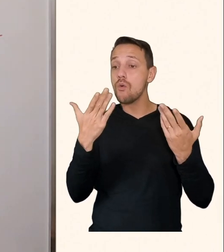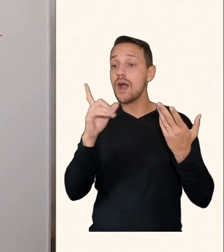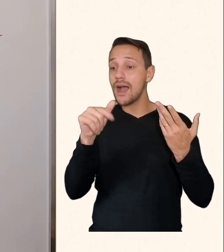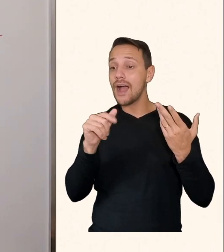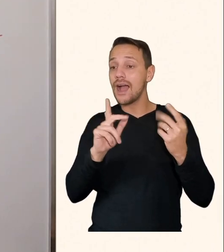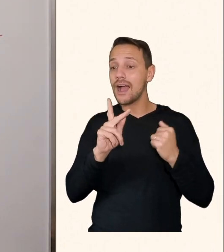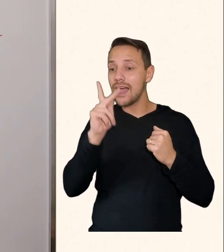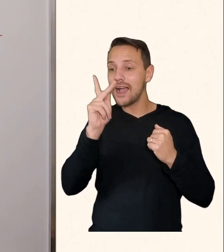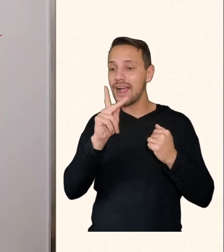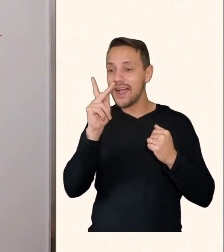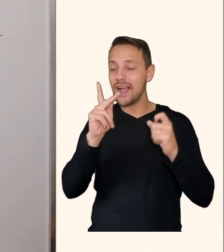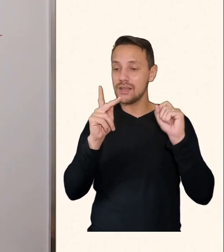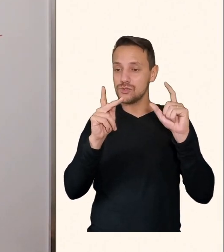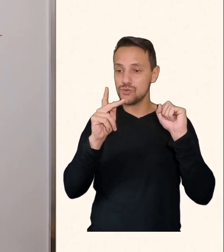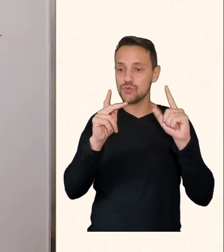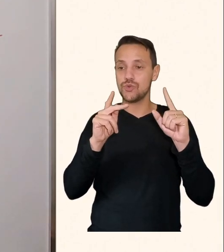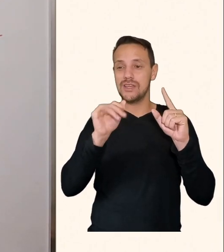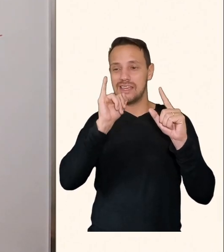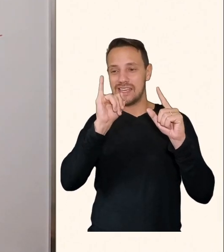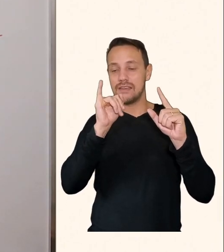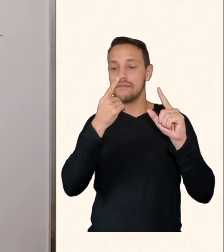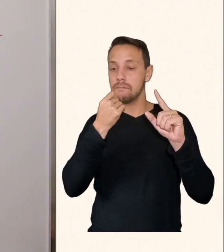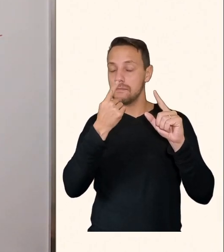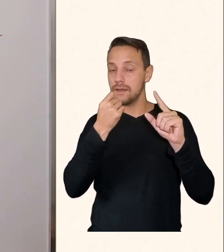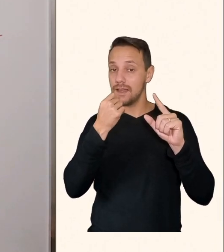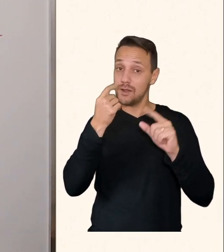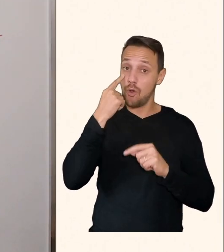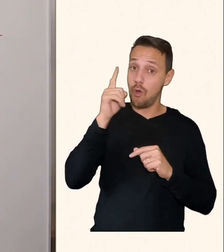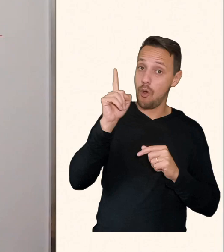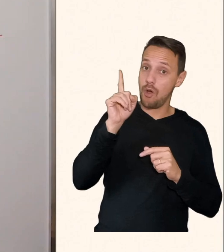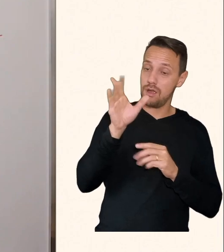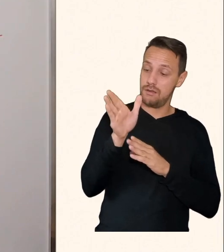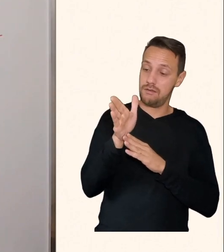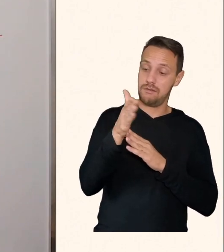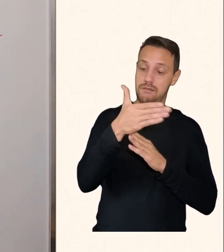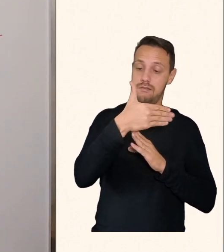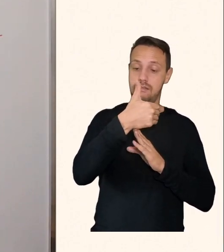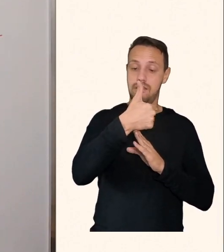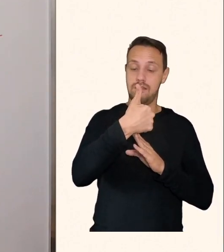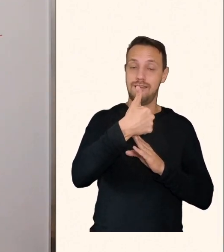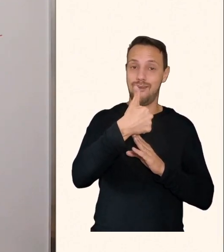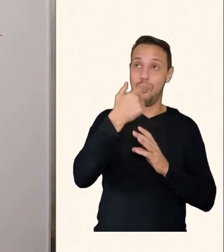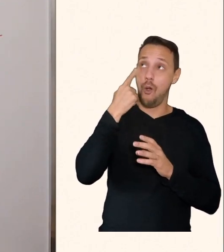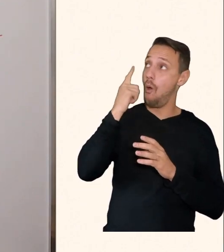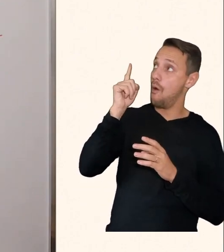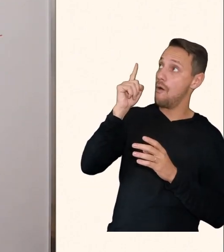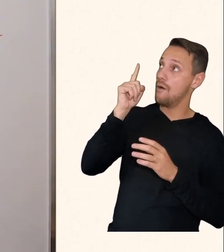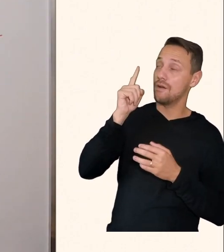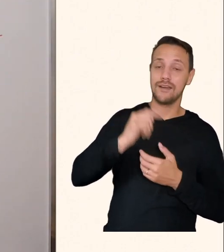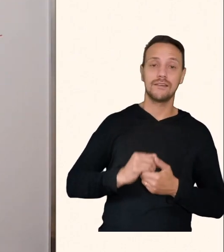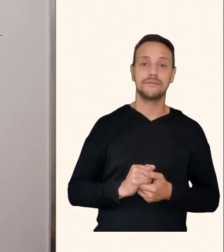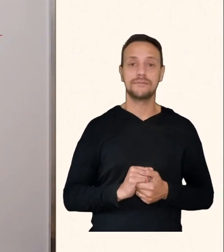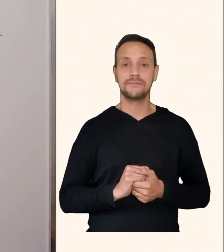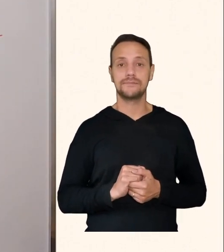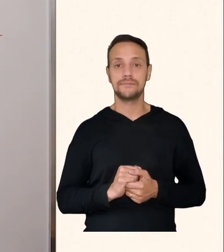Beleza? K para I dá o preto positivo. Preto é o J, J